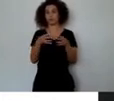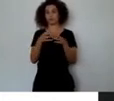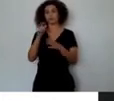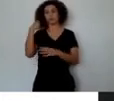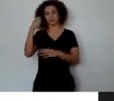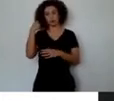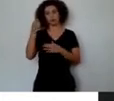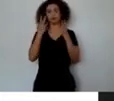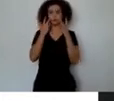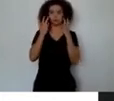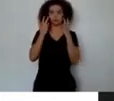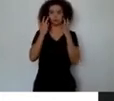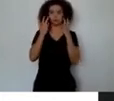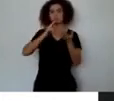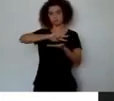audiovisual também,